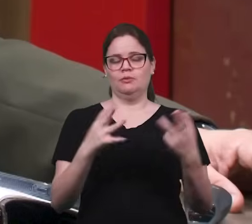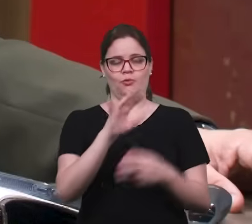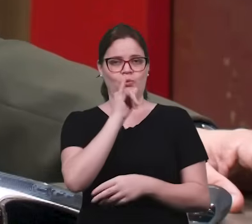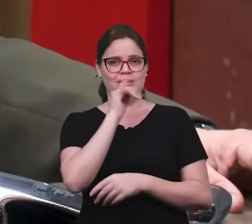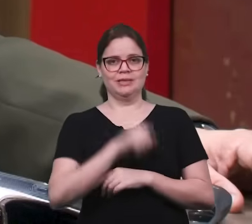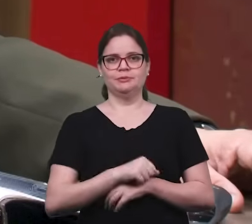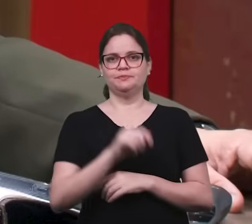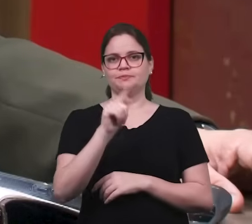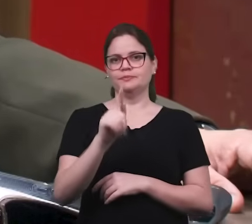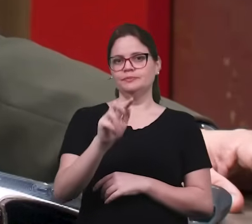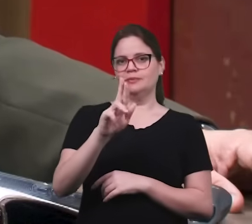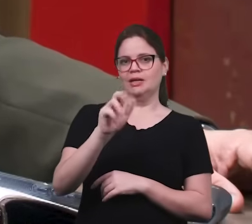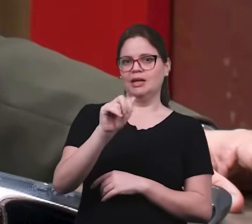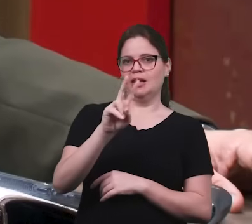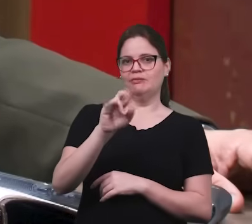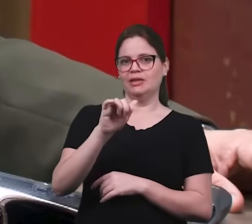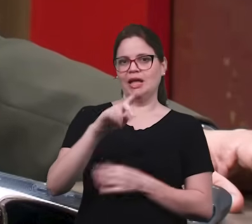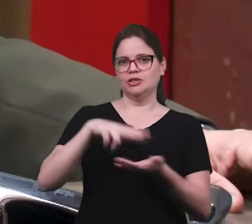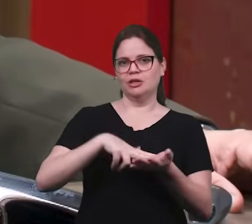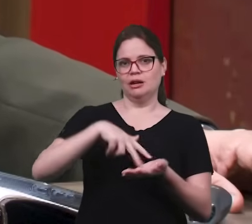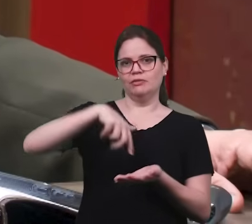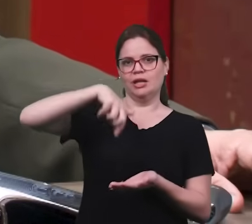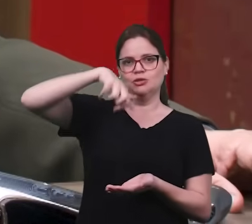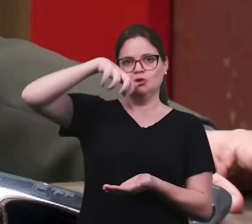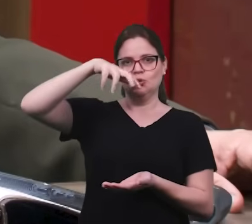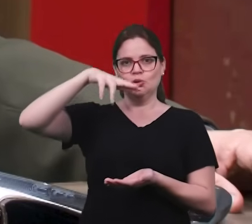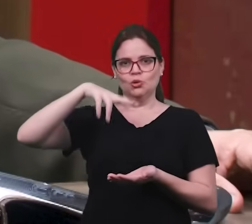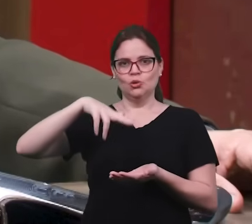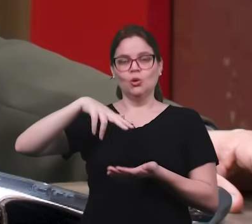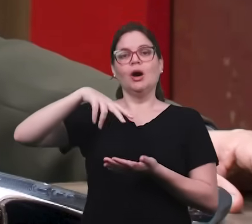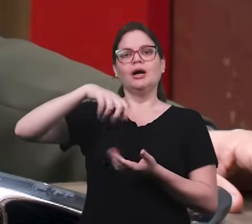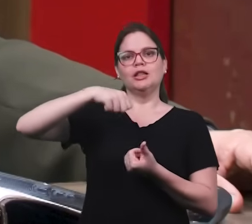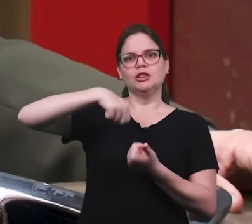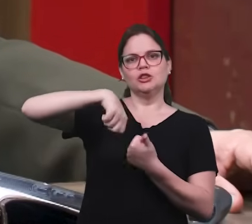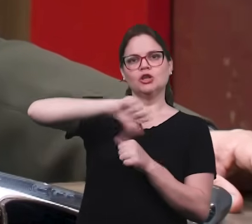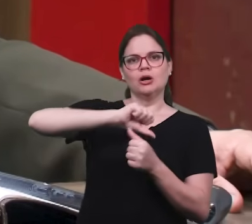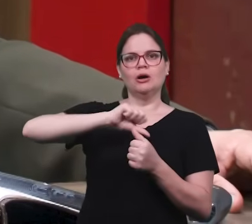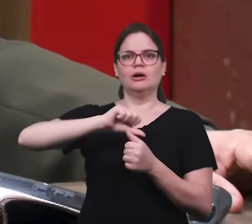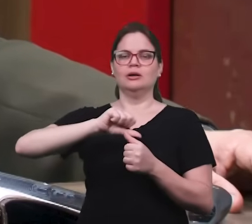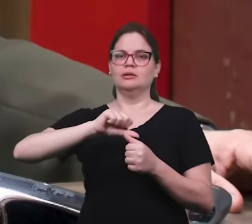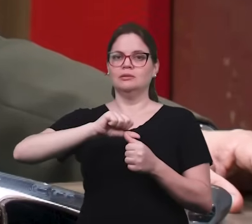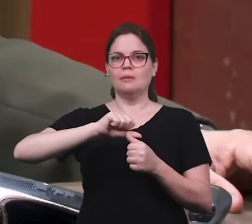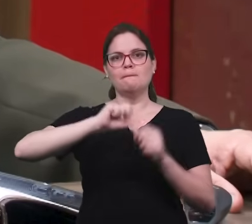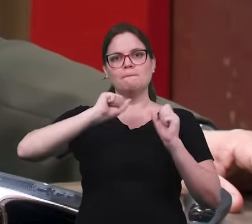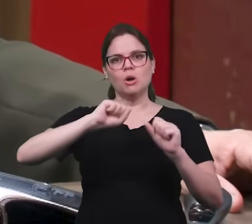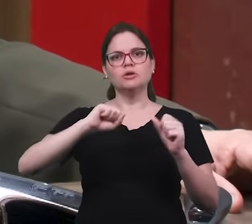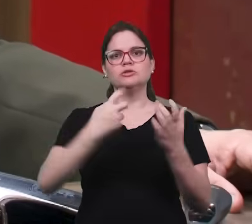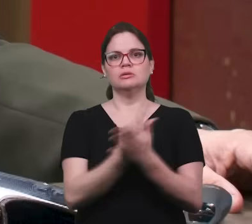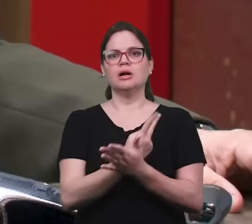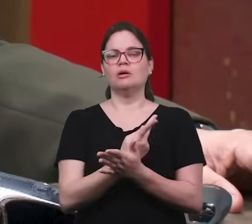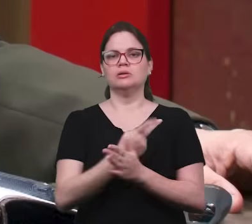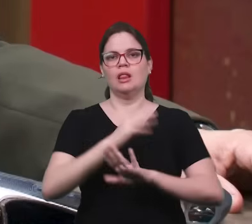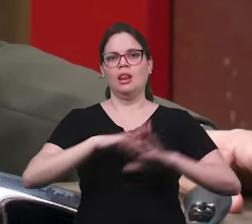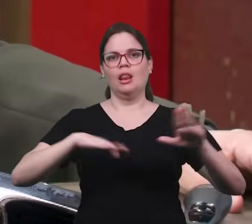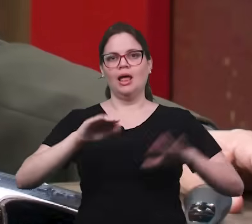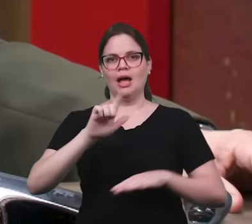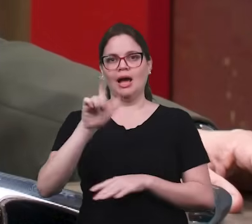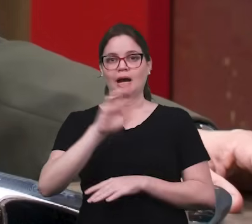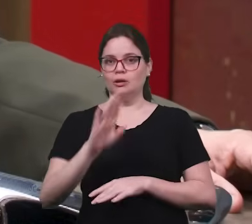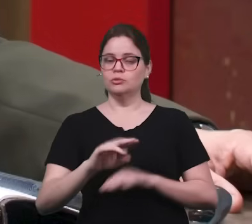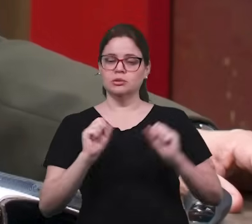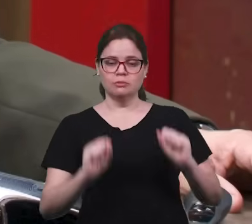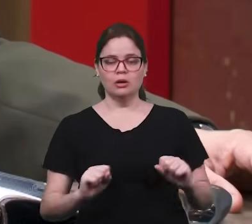a gravidade distorce a luz. Por isso Einstein descobriu a teoria da relatividade, porque a gravidade distorce a